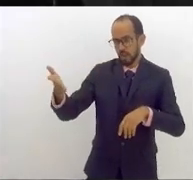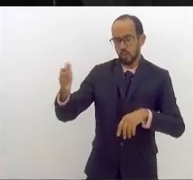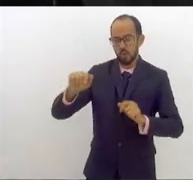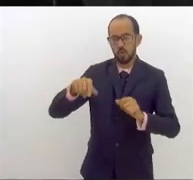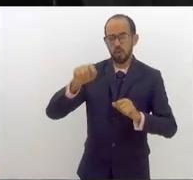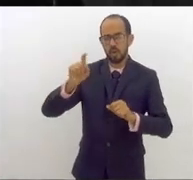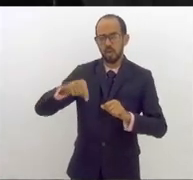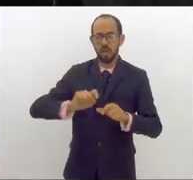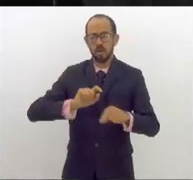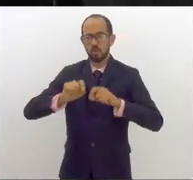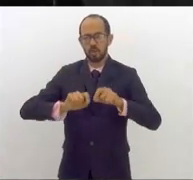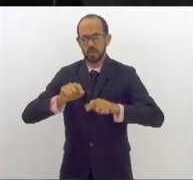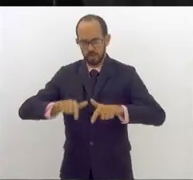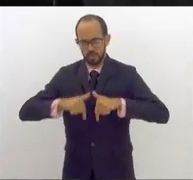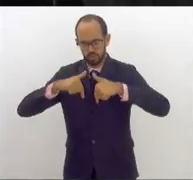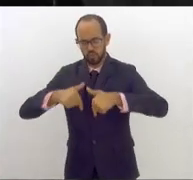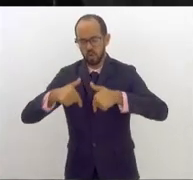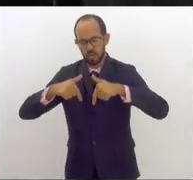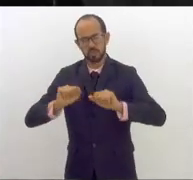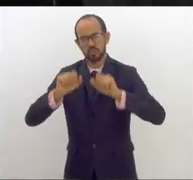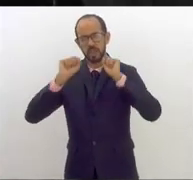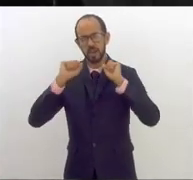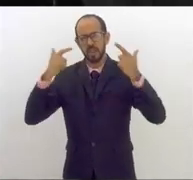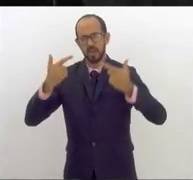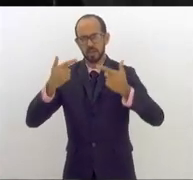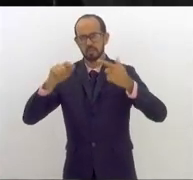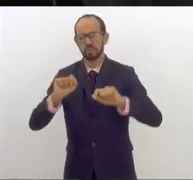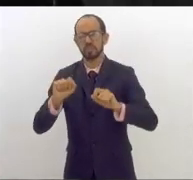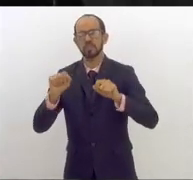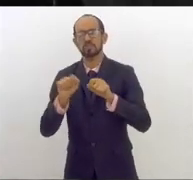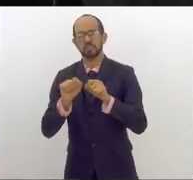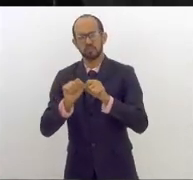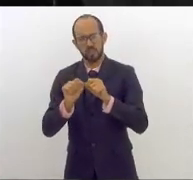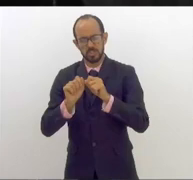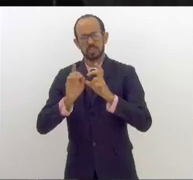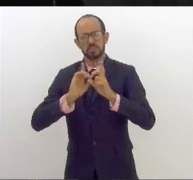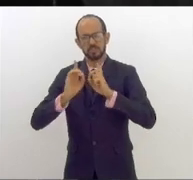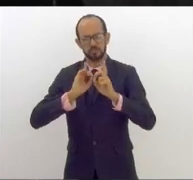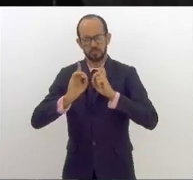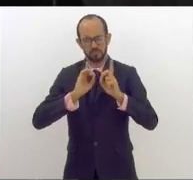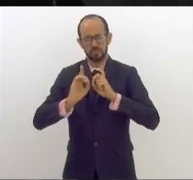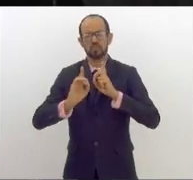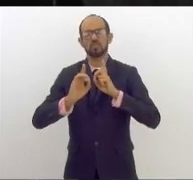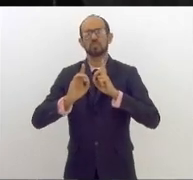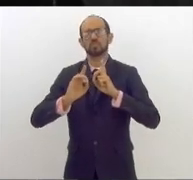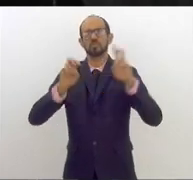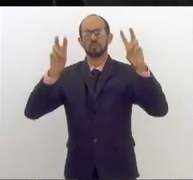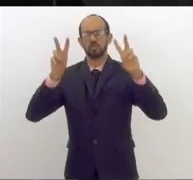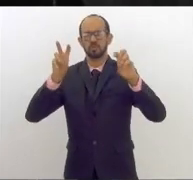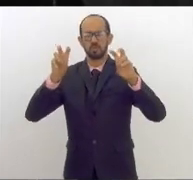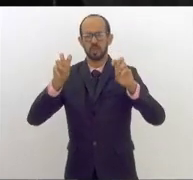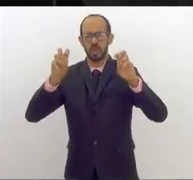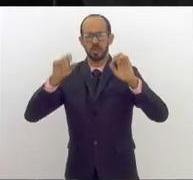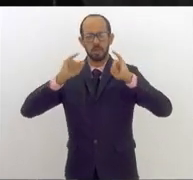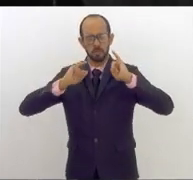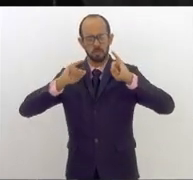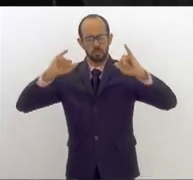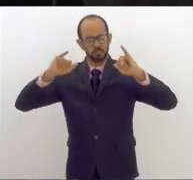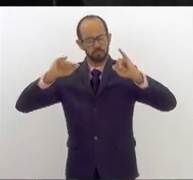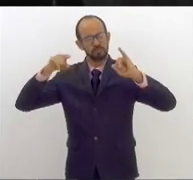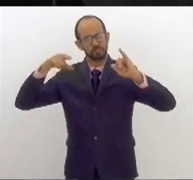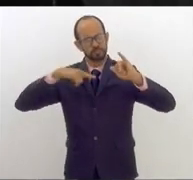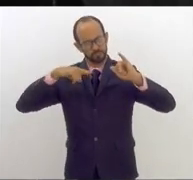a esforços que a Assembleia Legislativa desencadeou debatendo o tema denunciando as centenas de embarcações